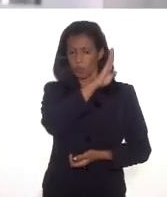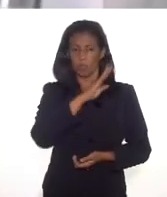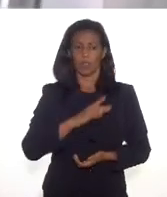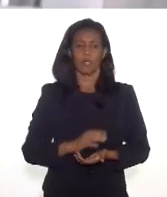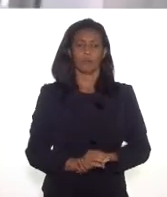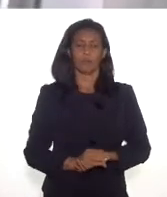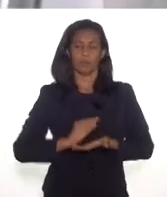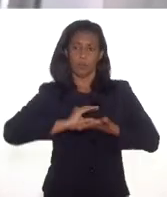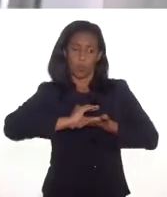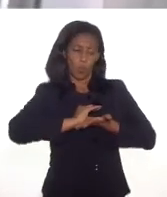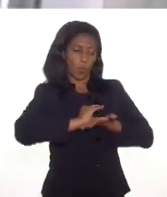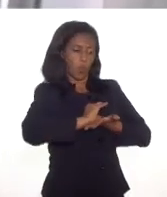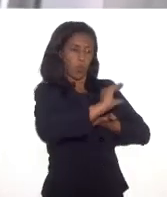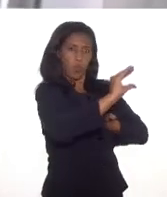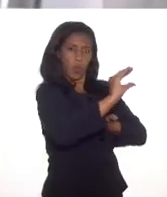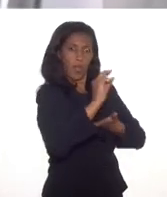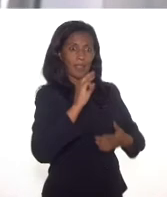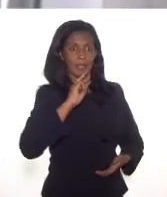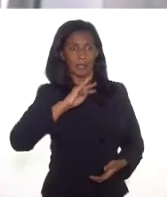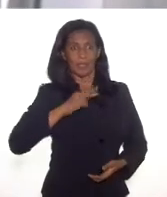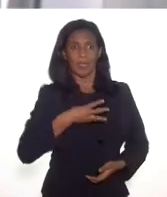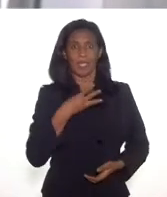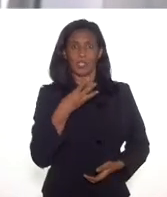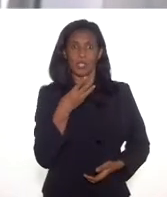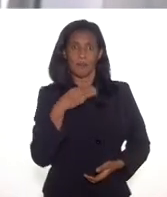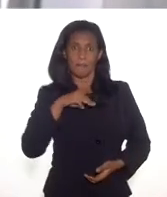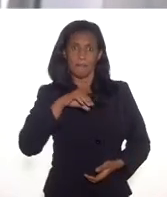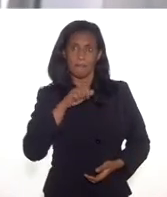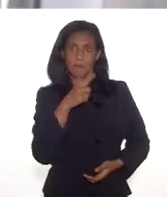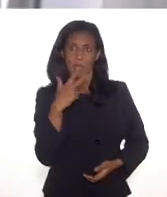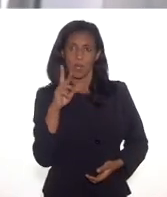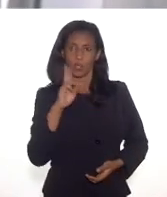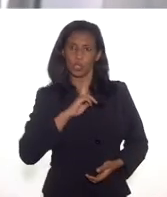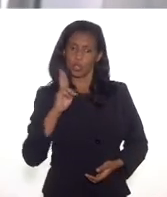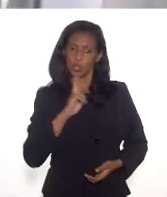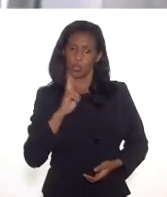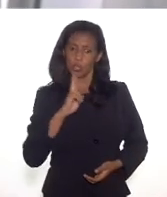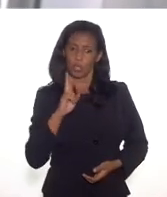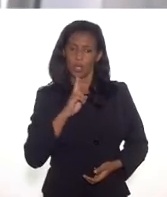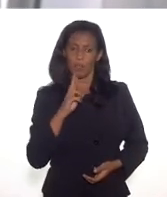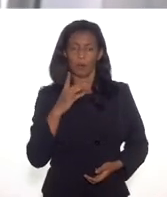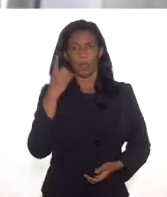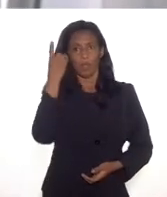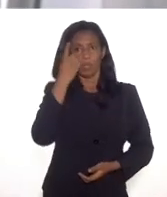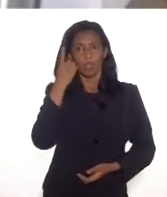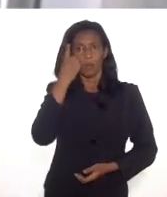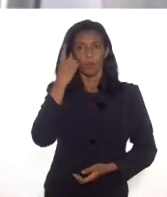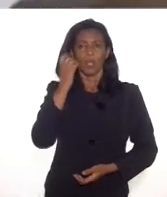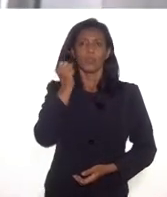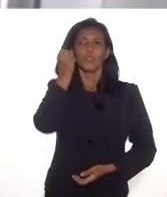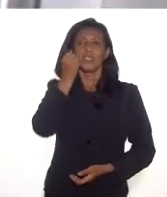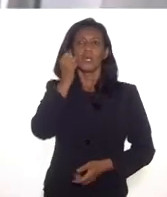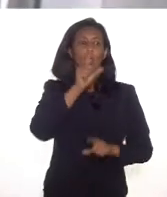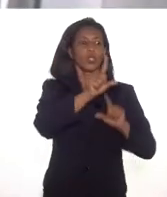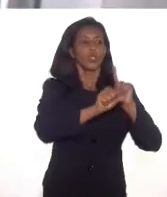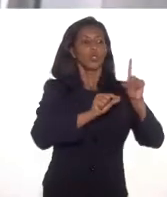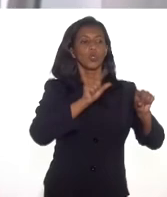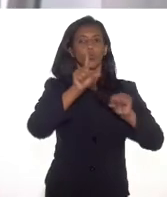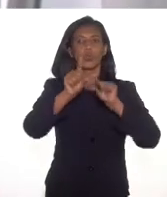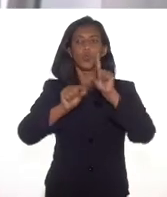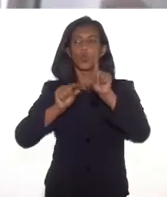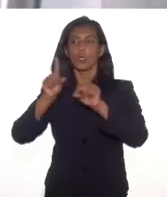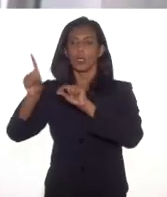destina 3 bilhões de reais em sigilo, deputado Dionísio Lins, para deputados e senadores escolhidos a dedo